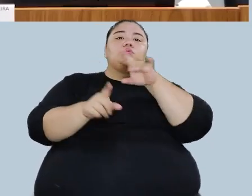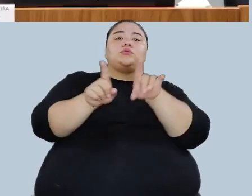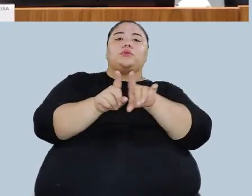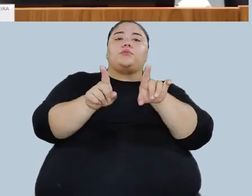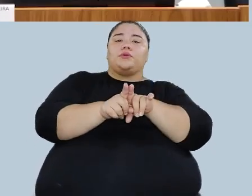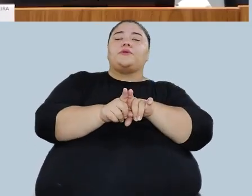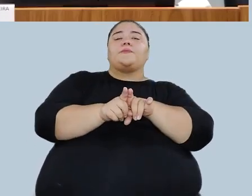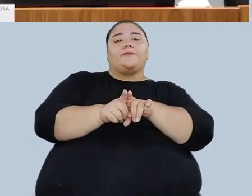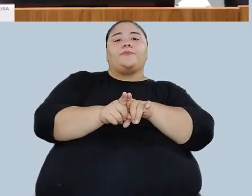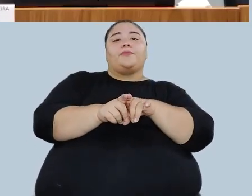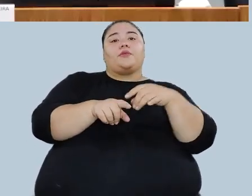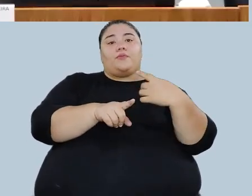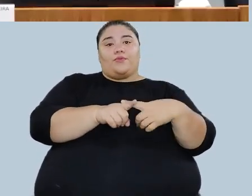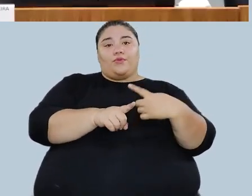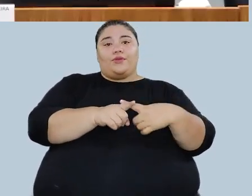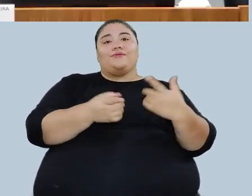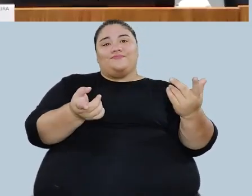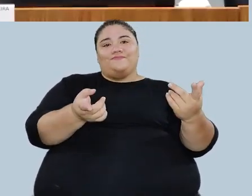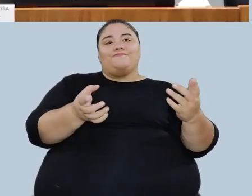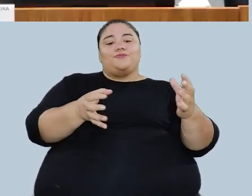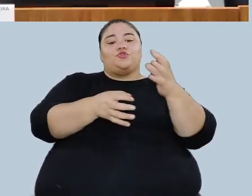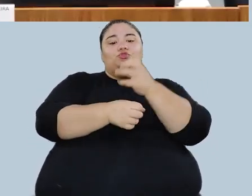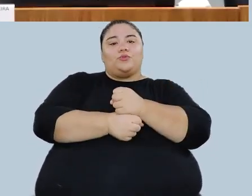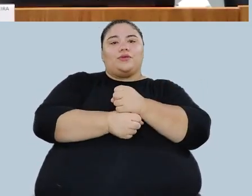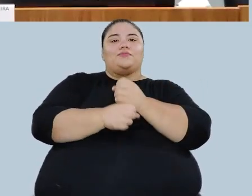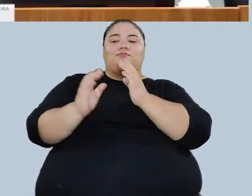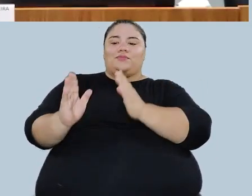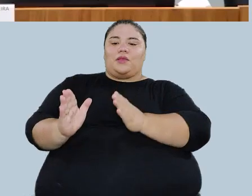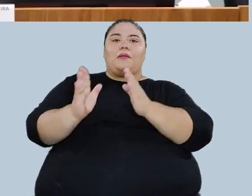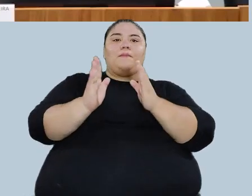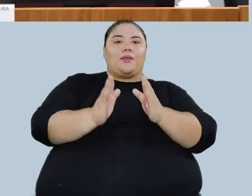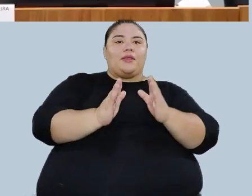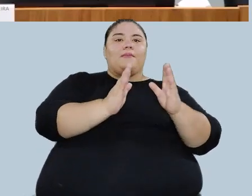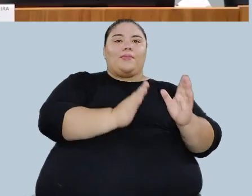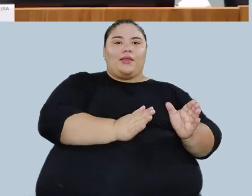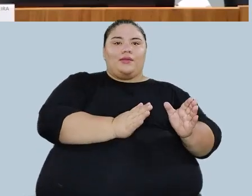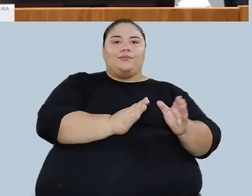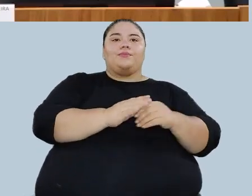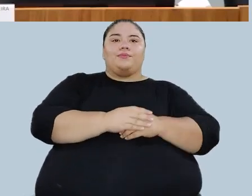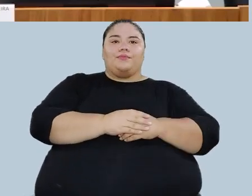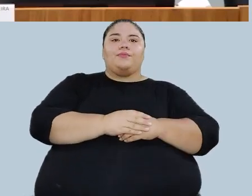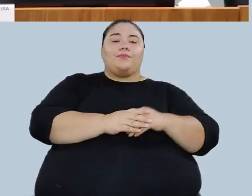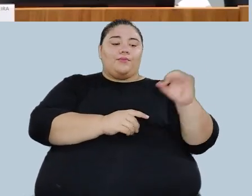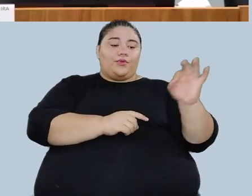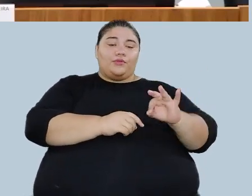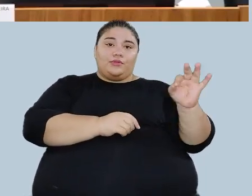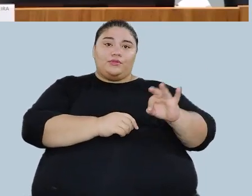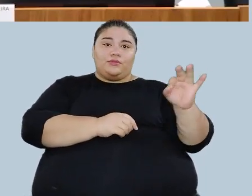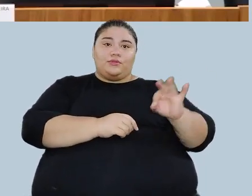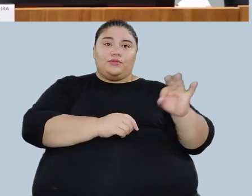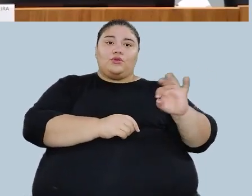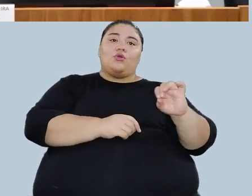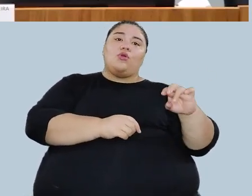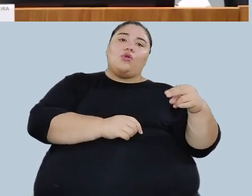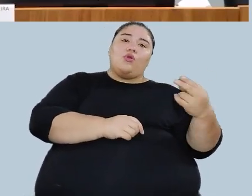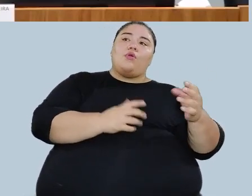financeiras. Porque, ao fim e ao cabo, elas vão se somando aos pedacinhos, aos pequenos resíduos de alíquotas, ou mesmo